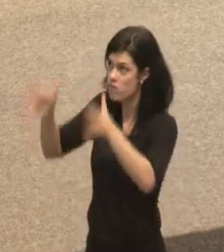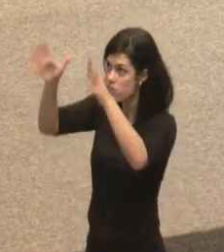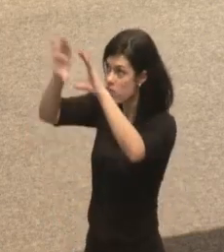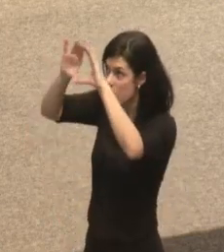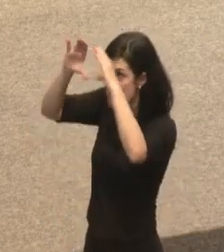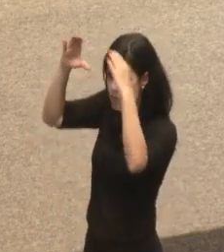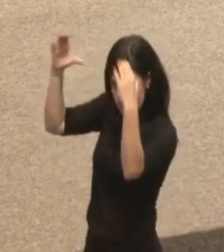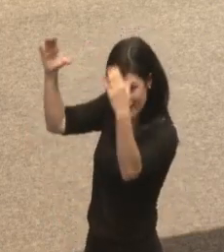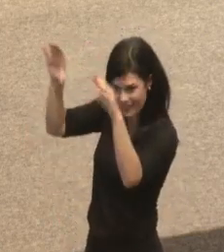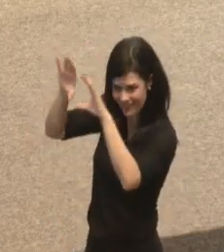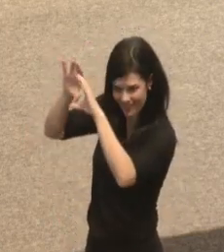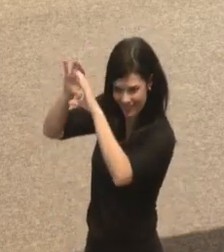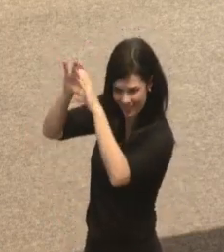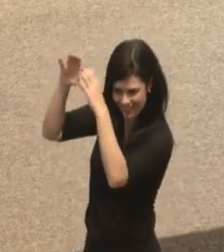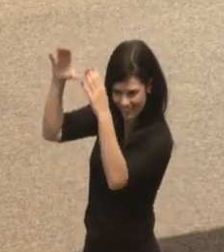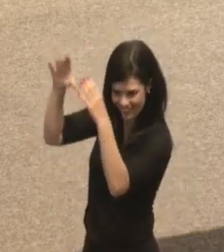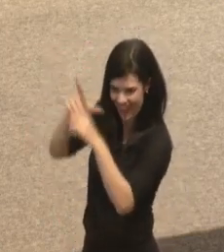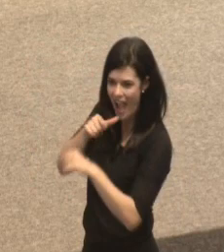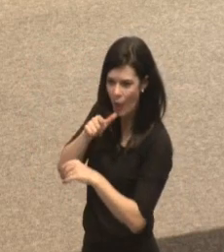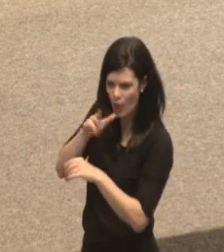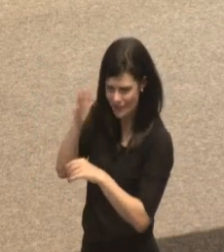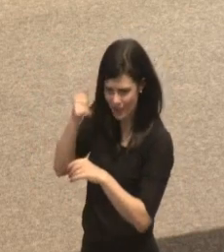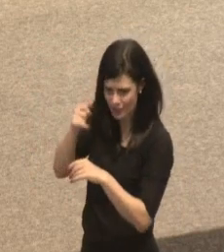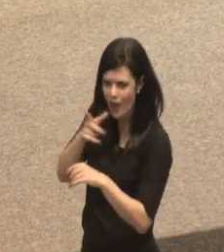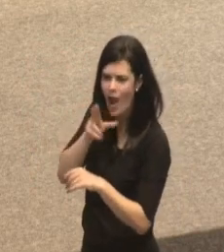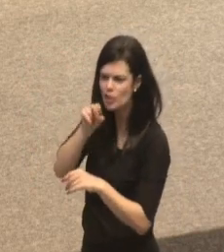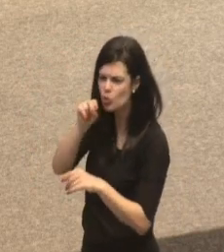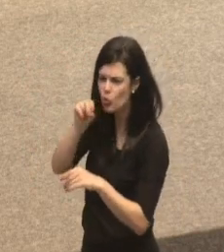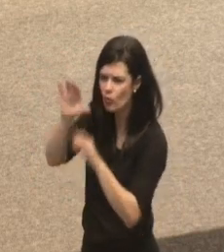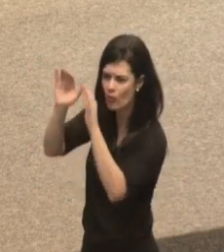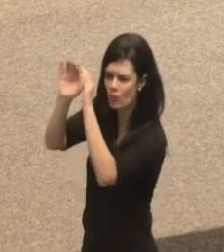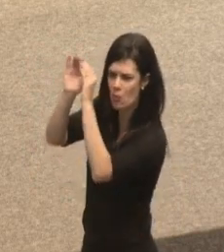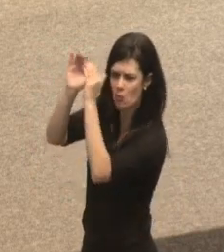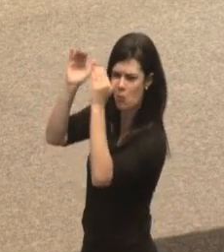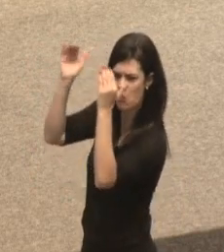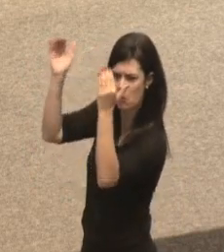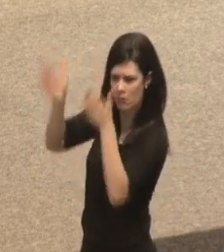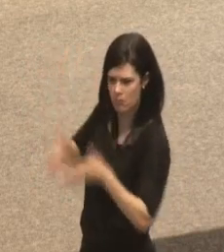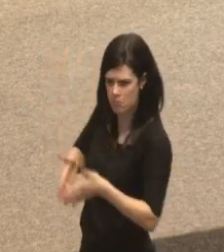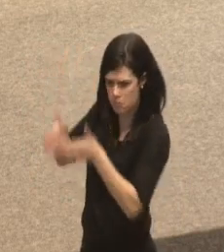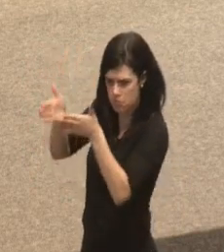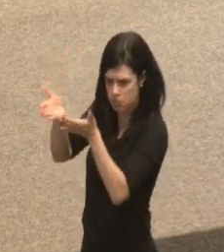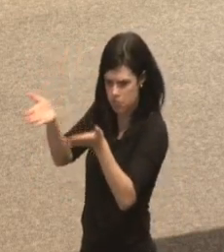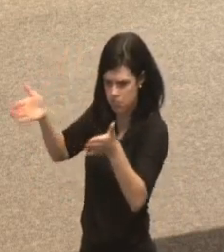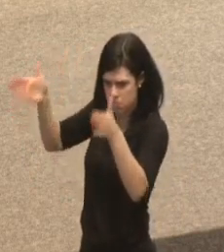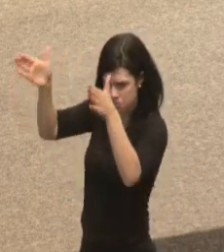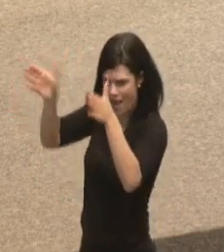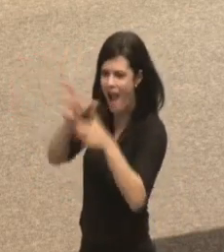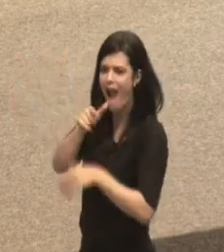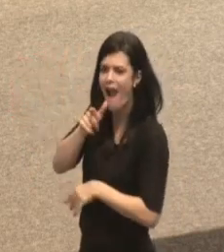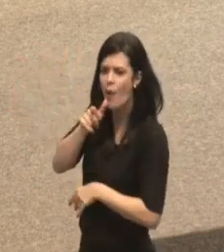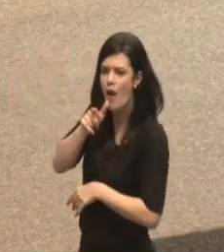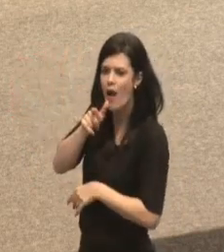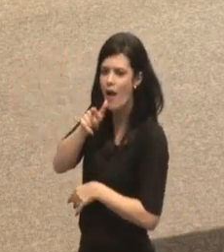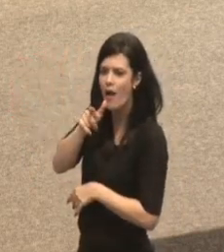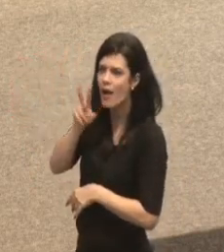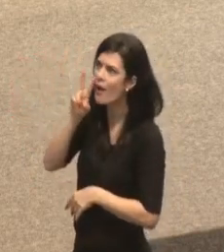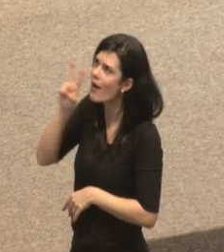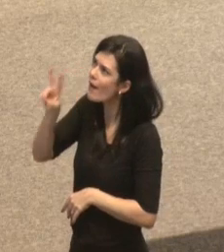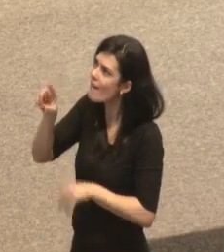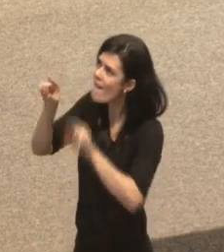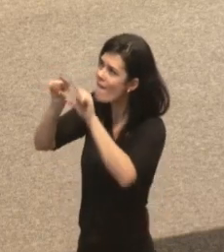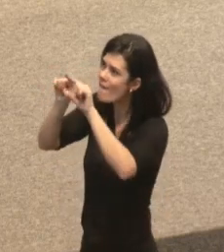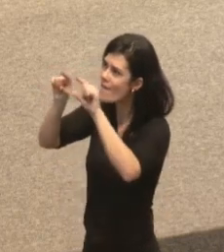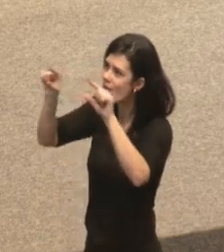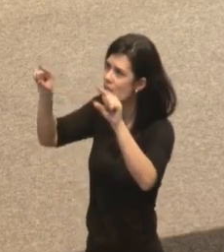posso todas as coisas naquele que me fortalece. Quem passar naquela rodovia